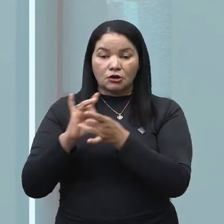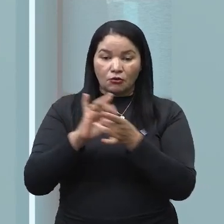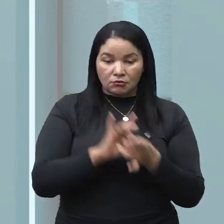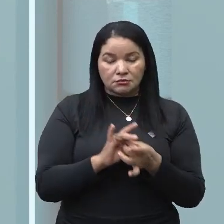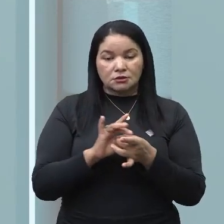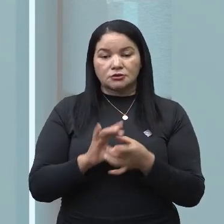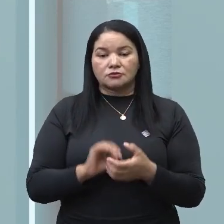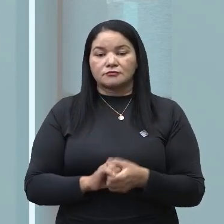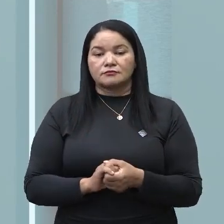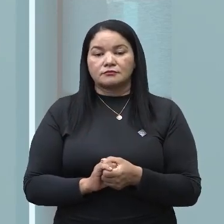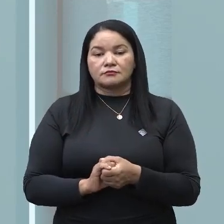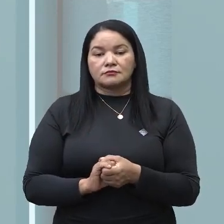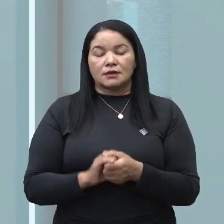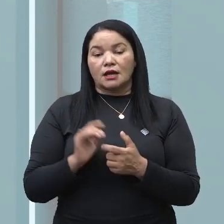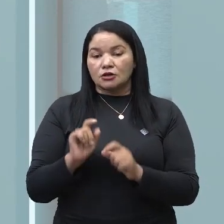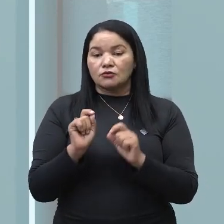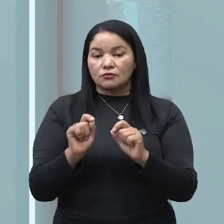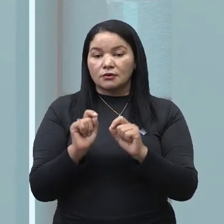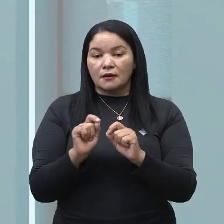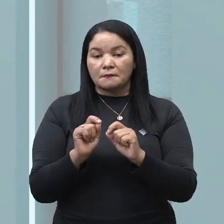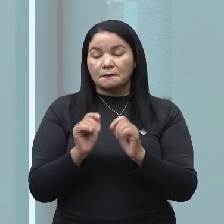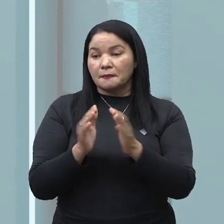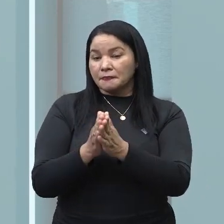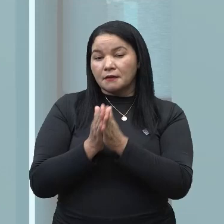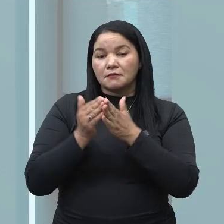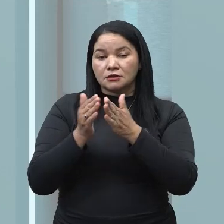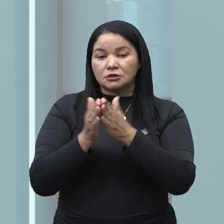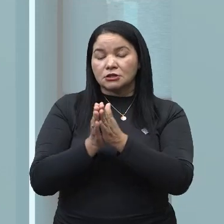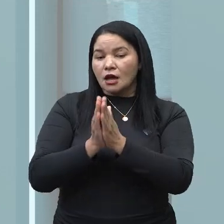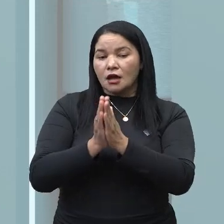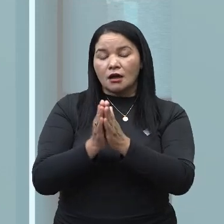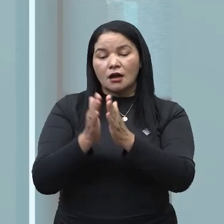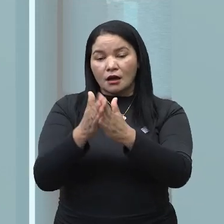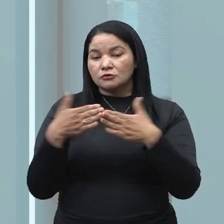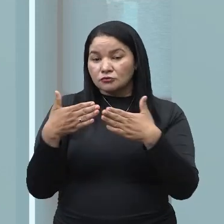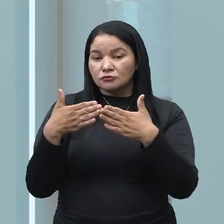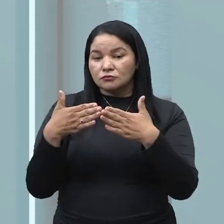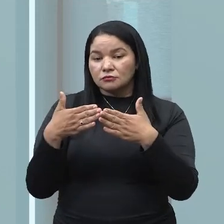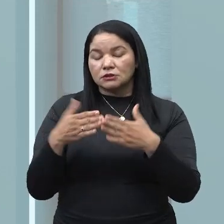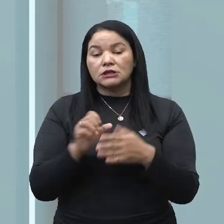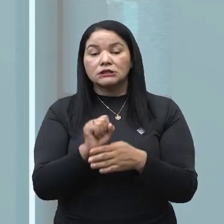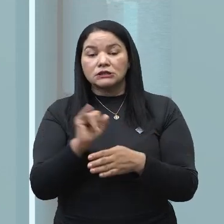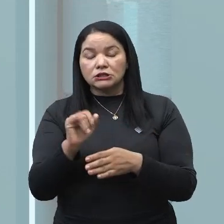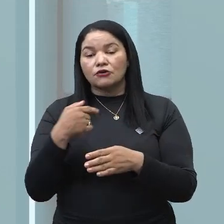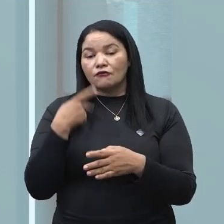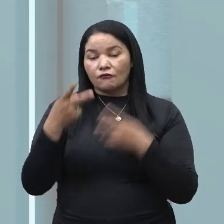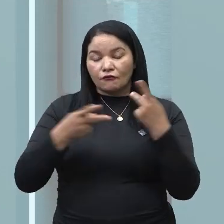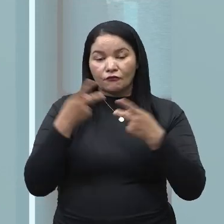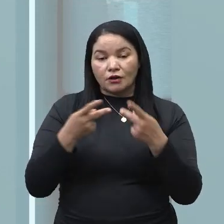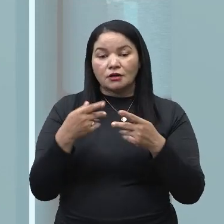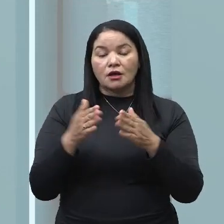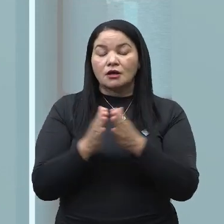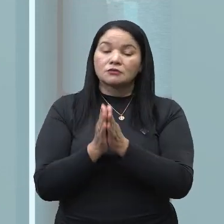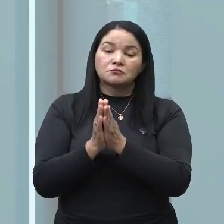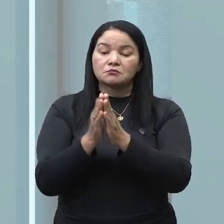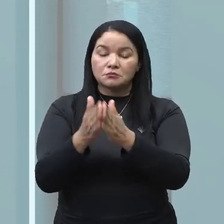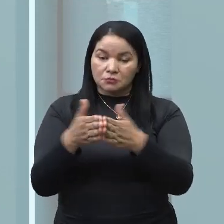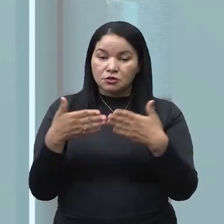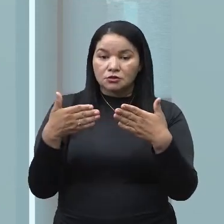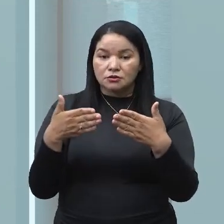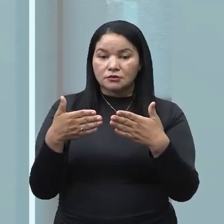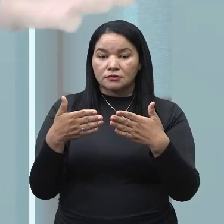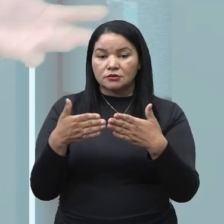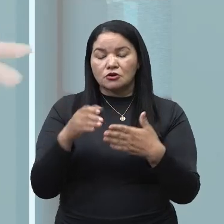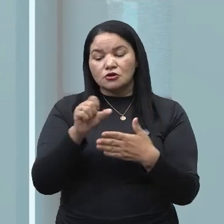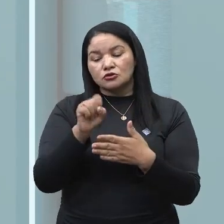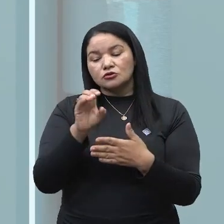assim, socorro, logo se eu dizer socorro, eu estou pedindo uma ajuda. Então, ele